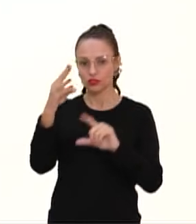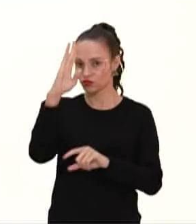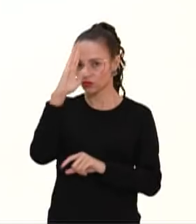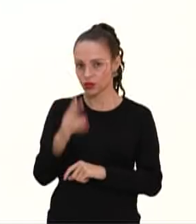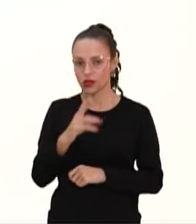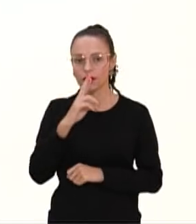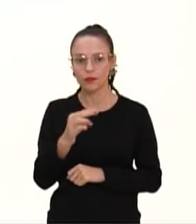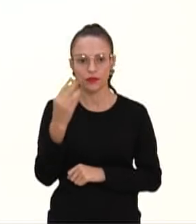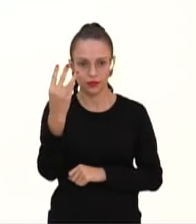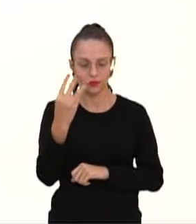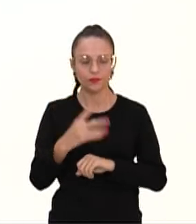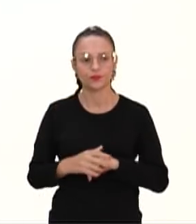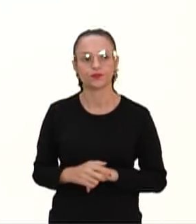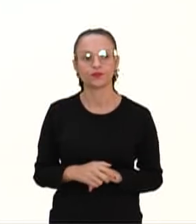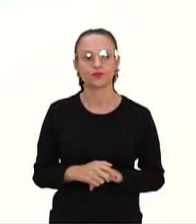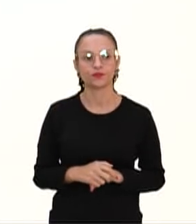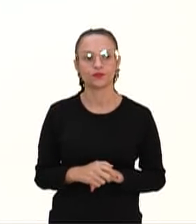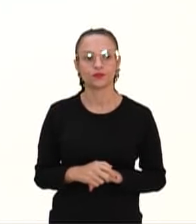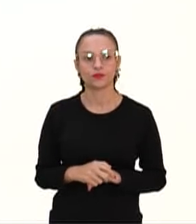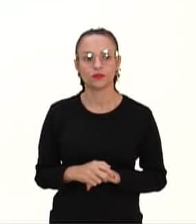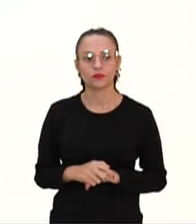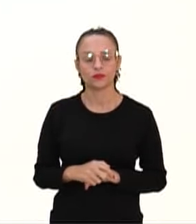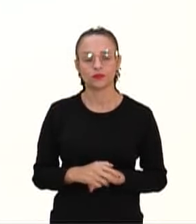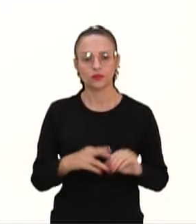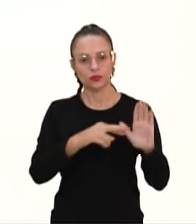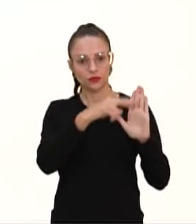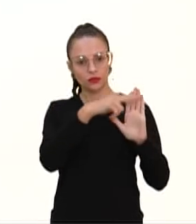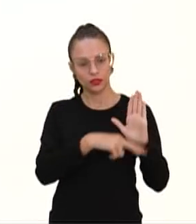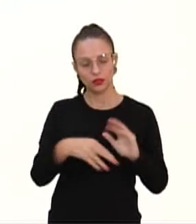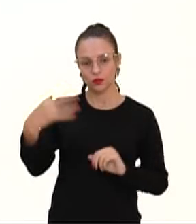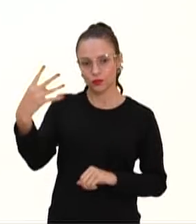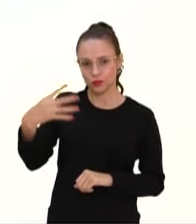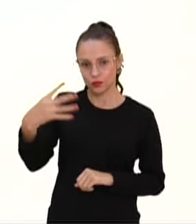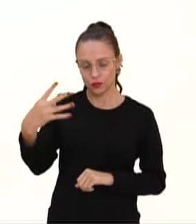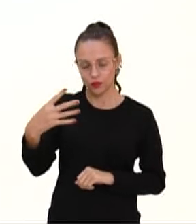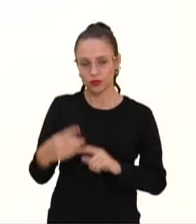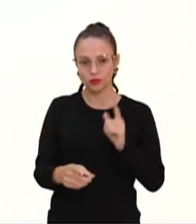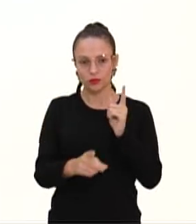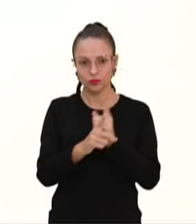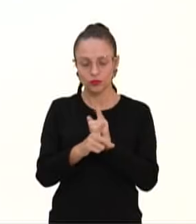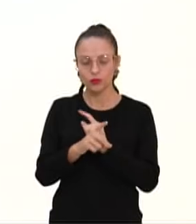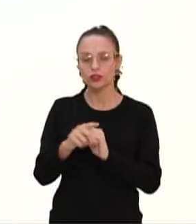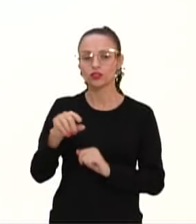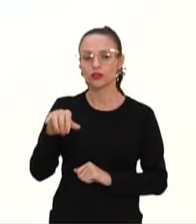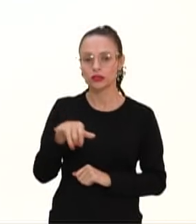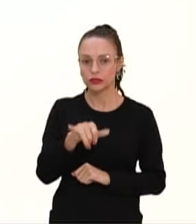direto, resultado 3. Aqui no quarto caso, para achar o valor de y,